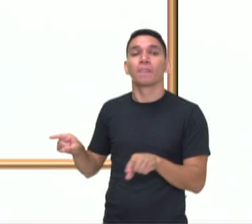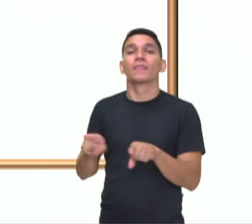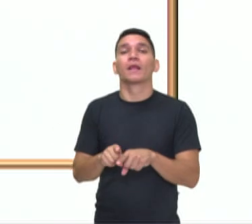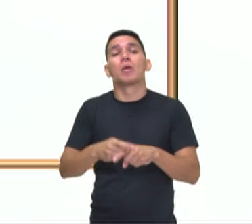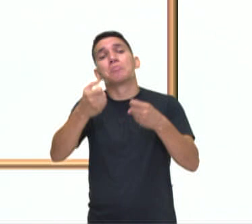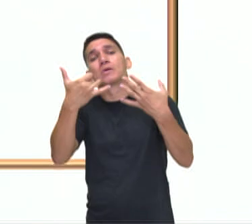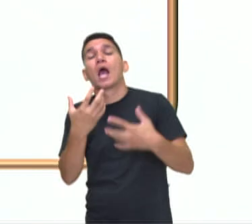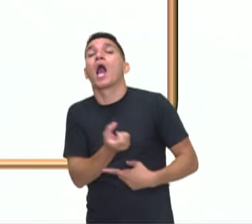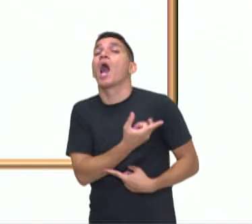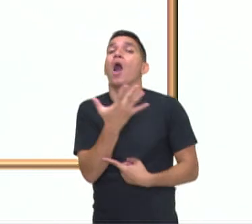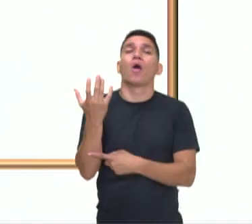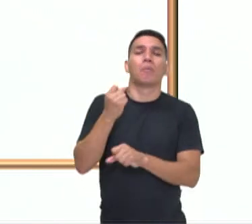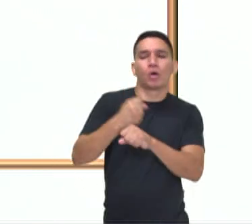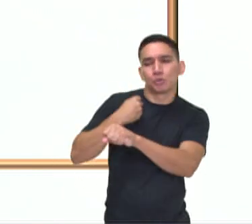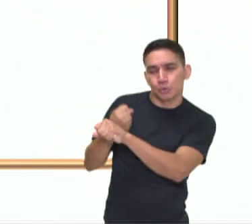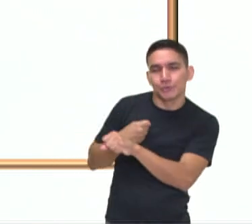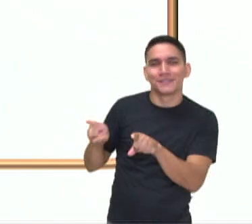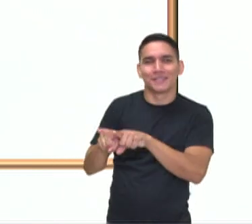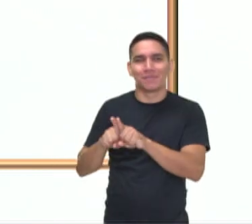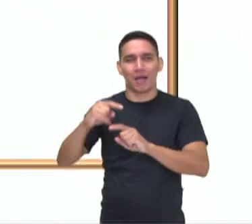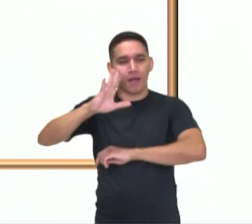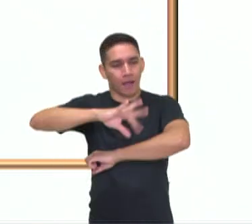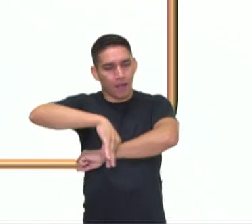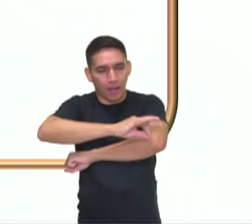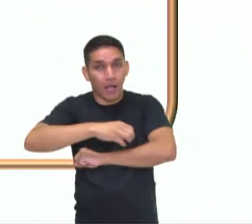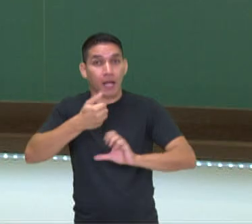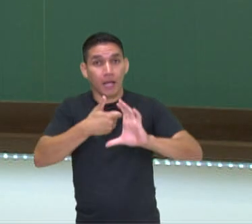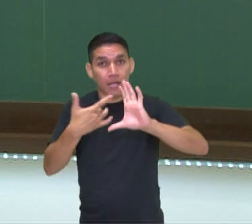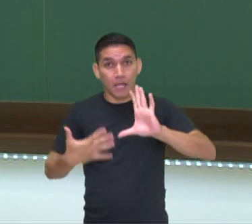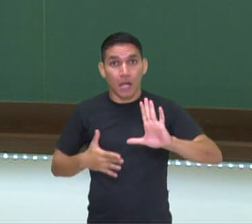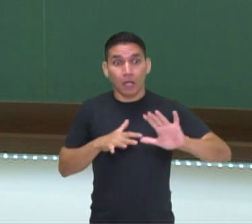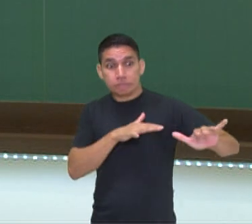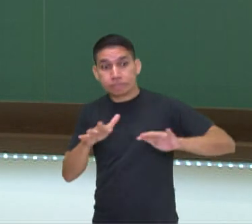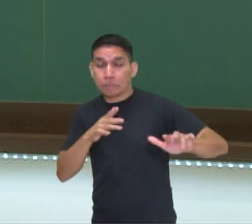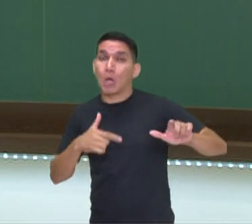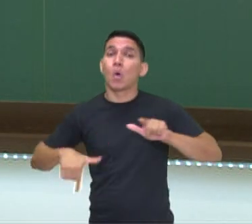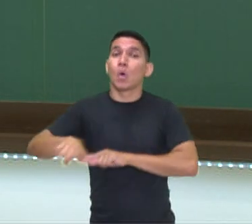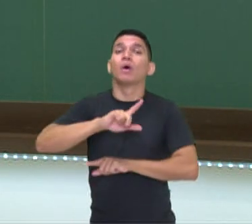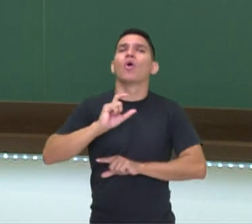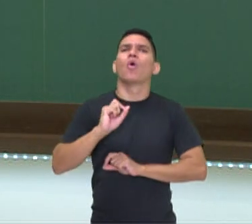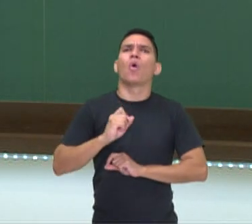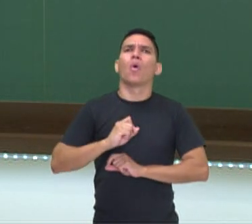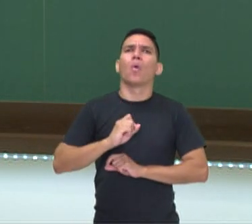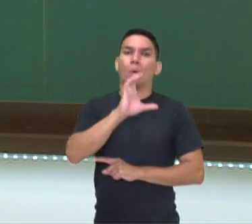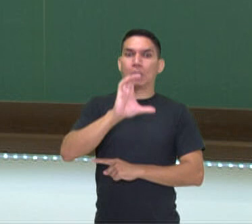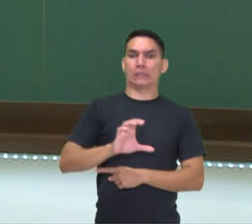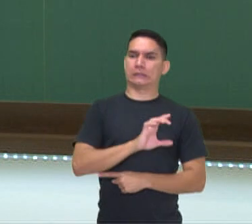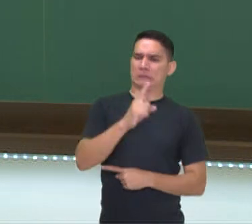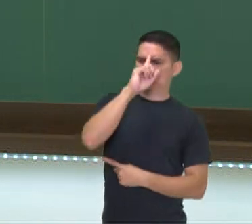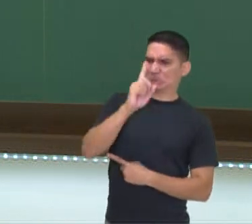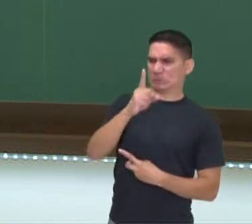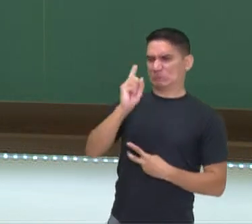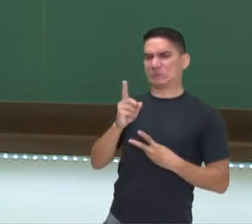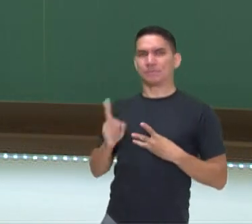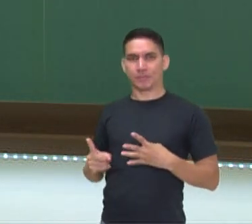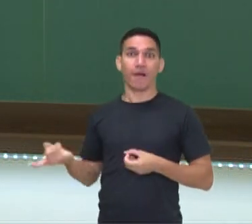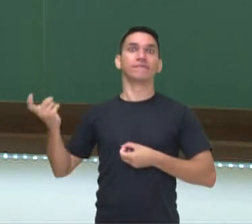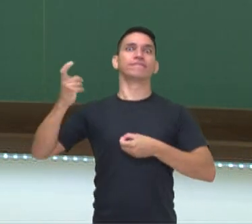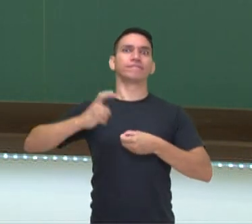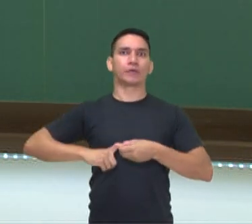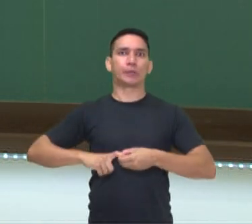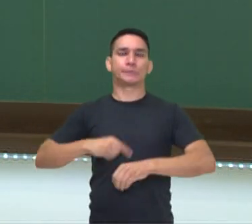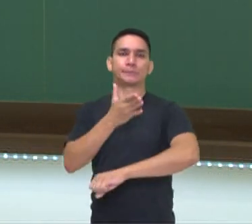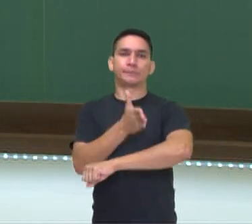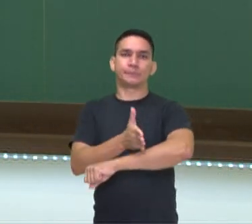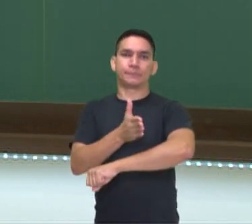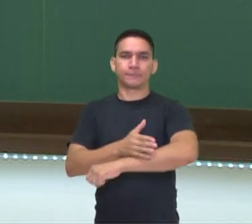pouquinho de escultura e arquitetura, características do movimento e a posição da igreja naquela época. Inquisição voltou, né, do tempo da Idade